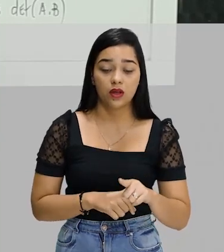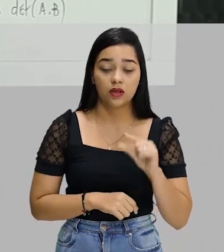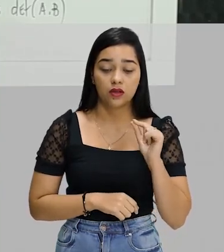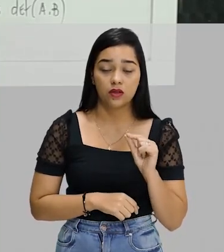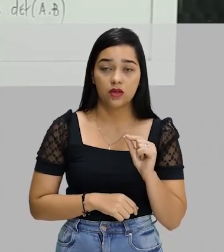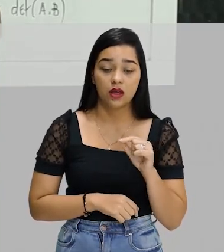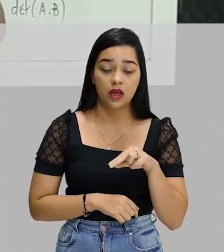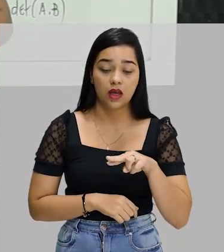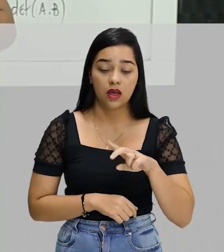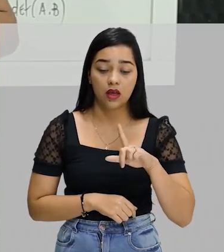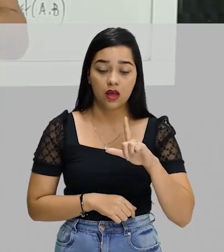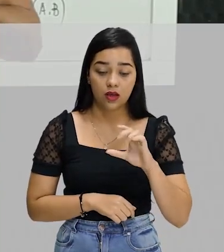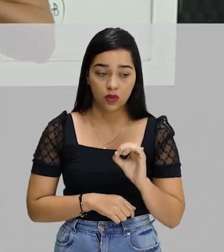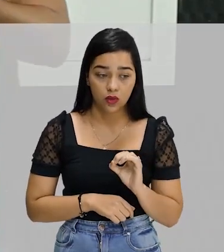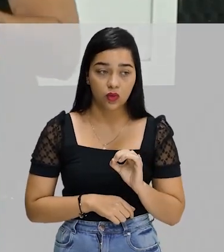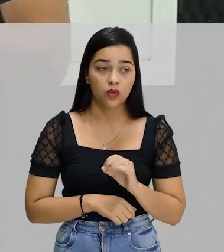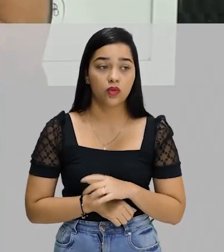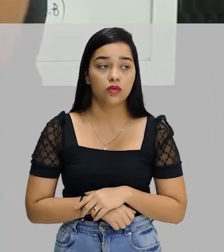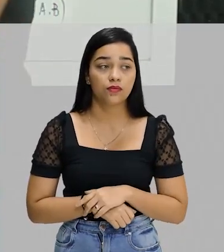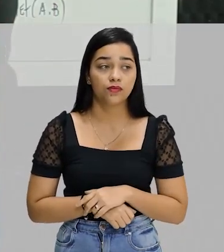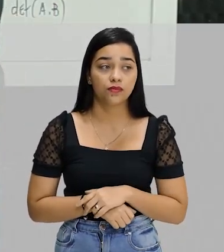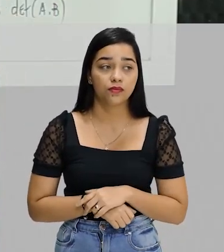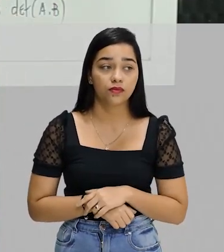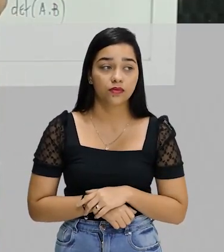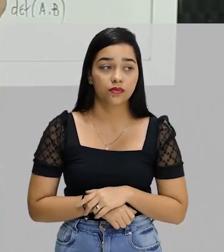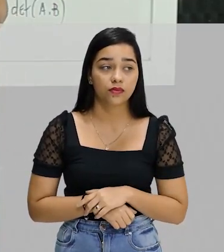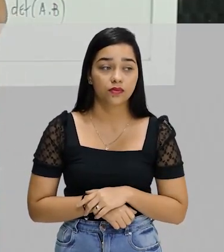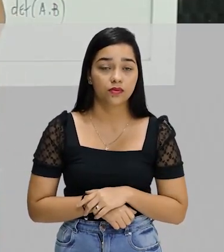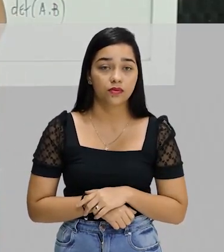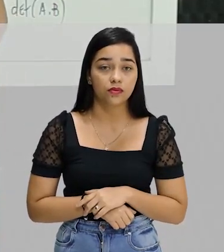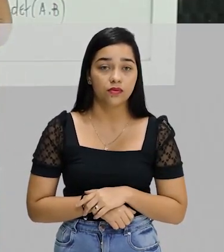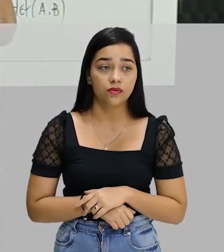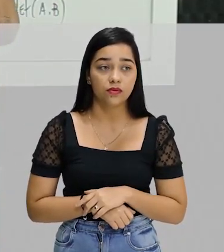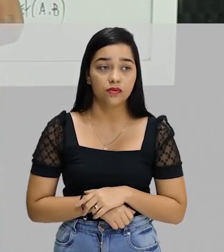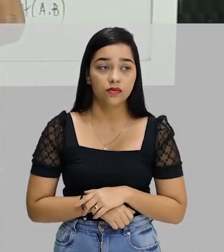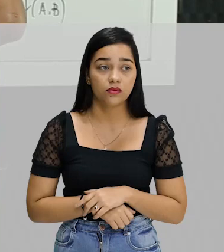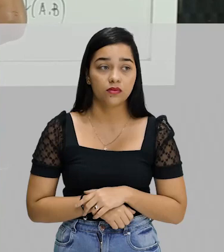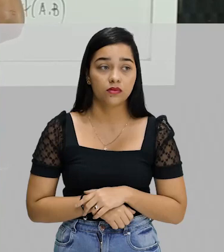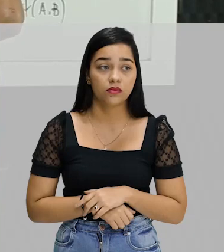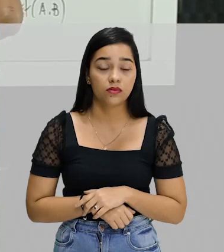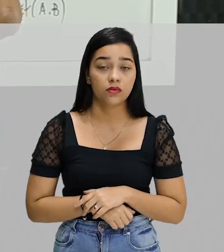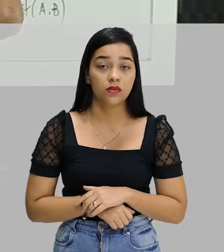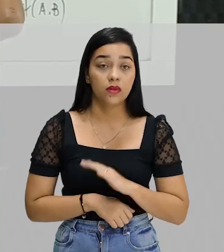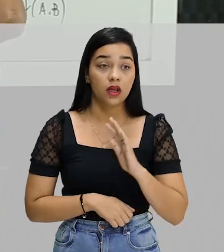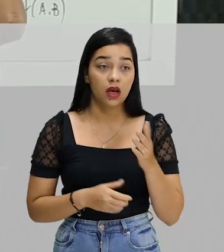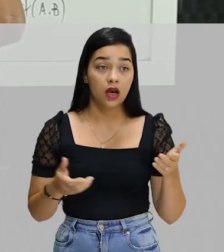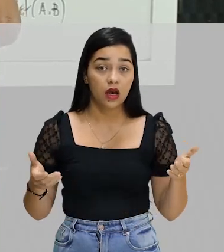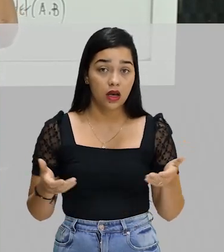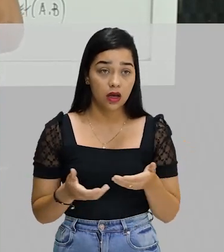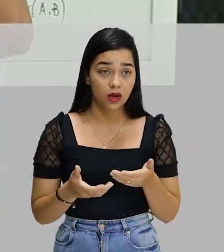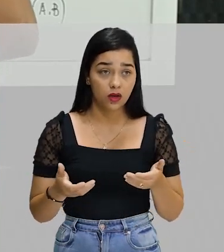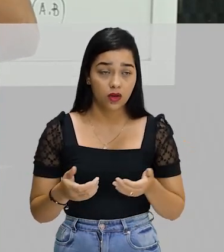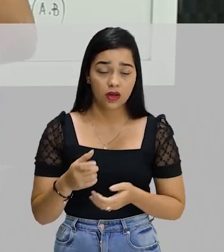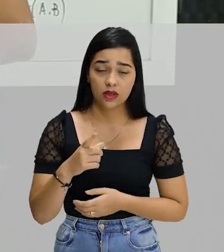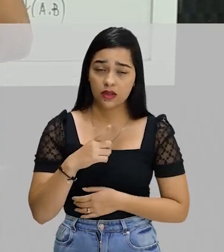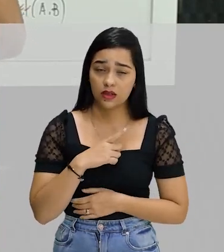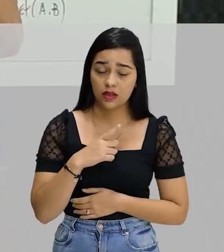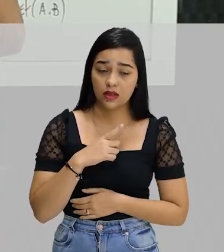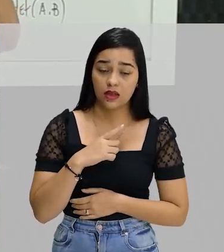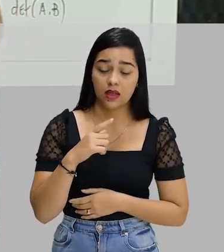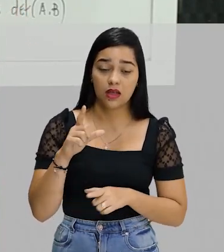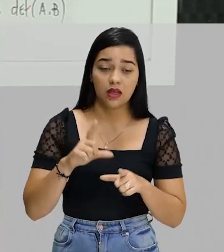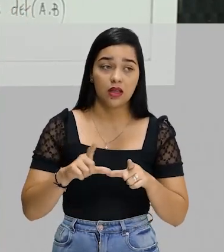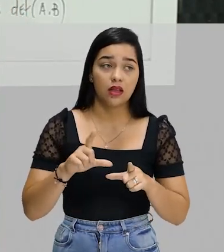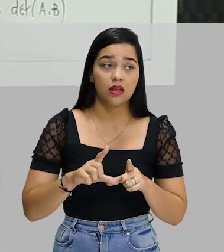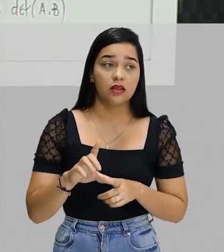é nulo. Certo, galera? Olha só, vamos aqui para a nossa letra